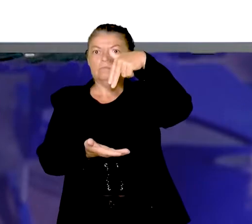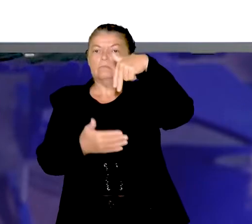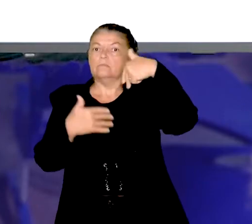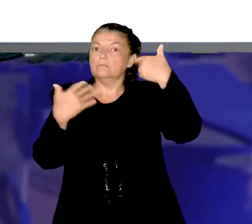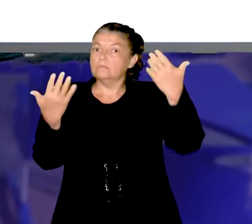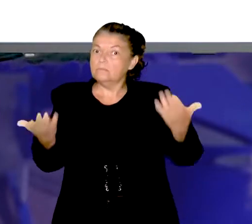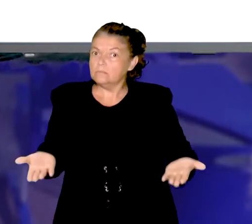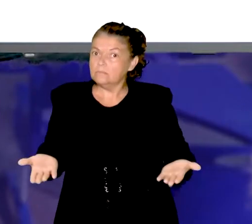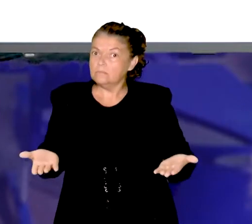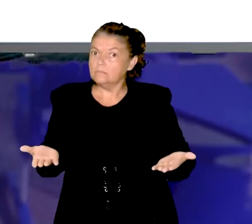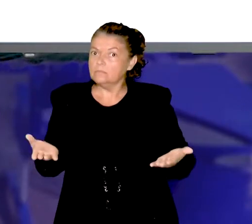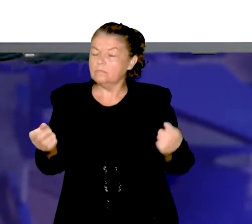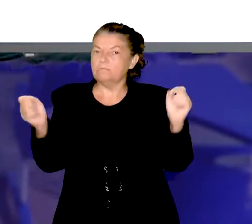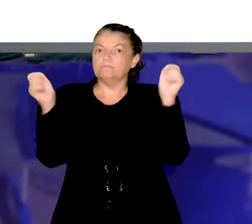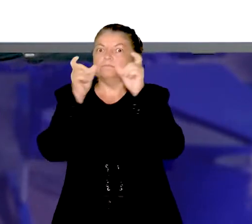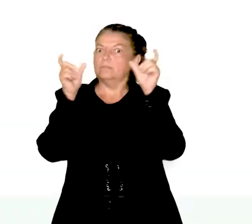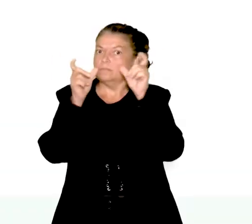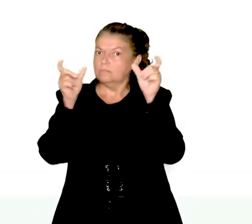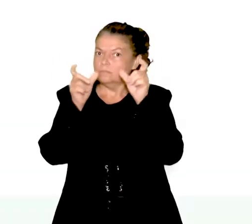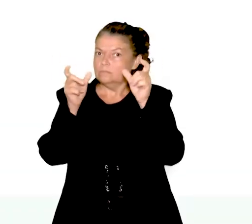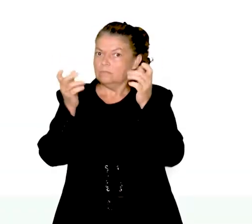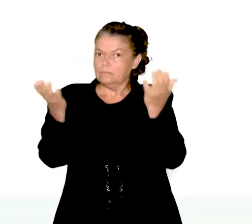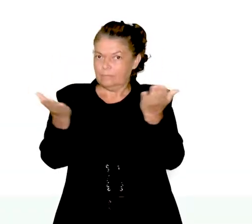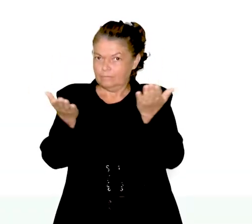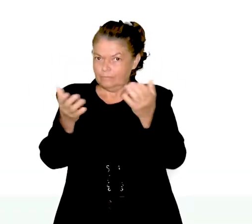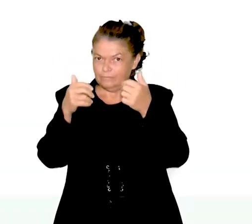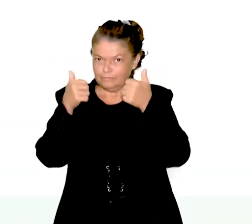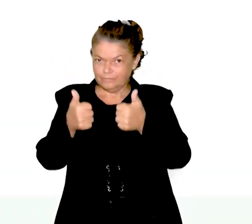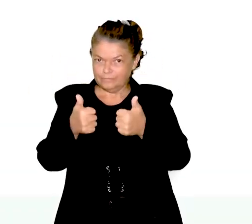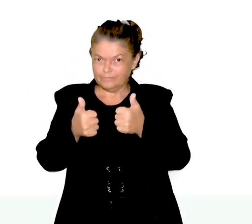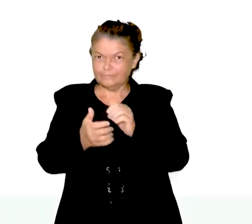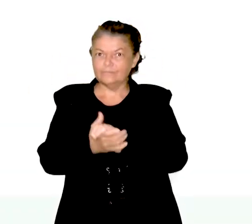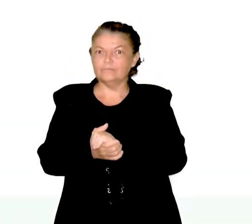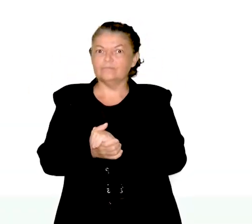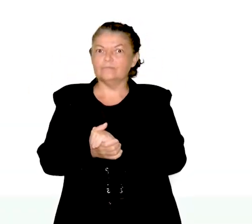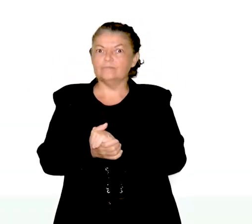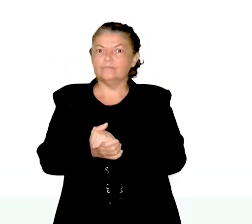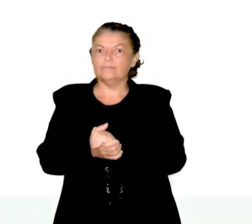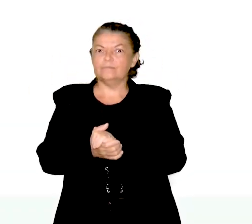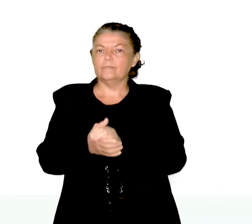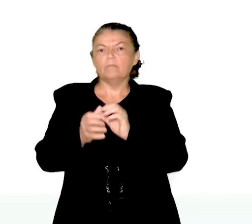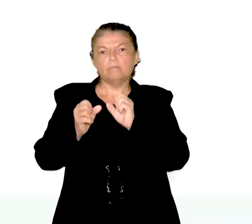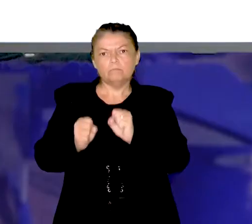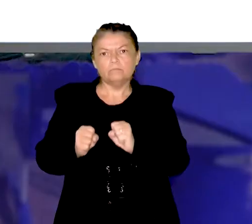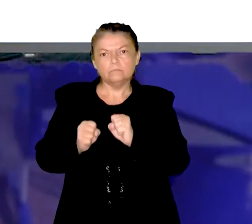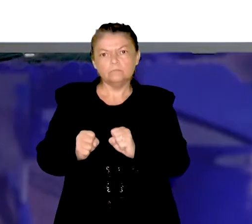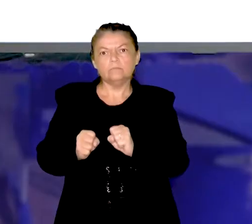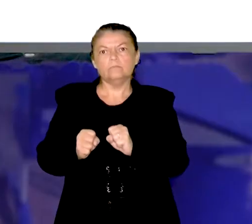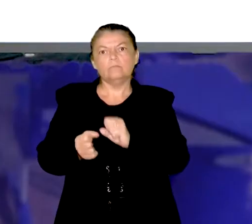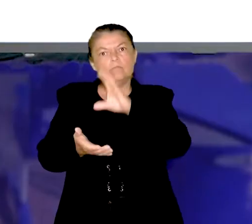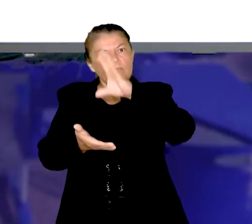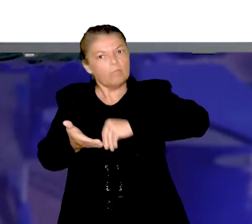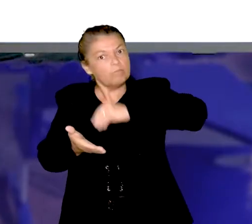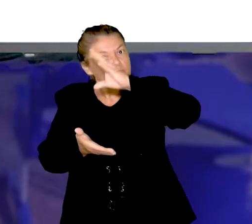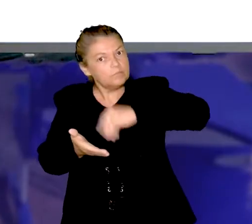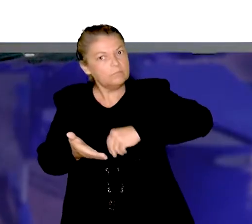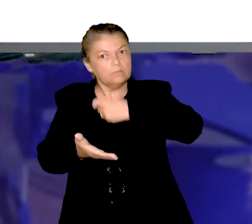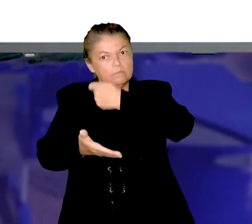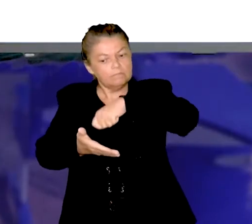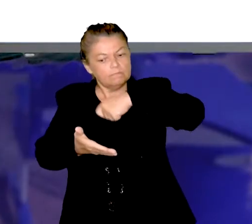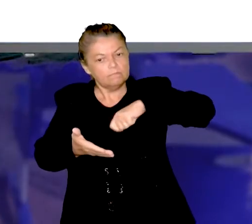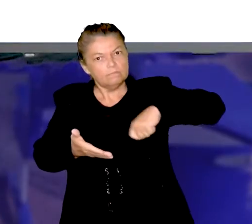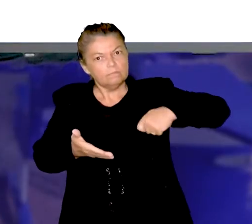Então, se ligue nessas questões. Se for possível, faça as anotações necessárias para